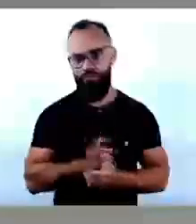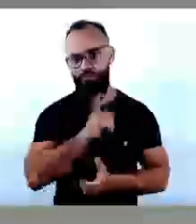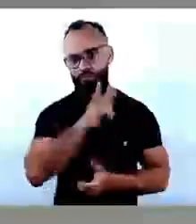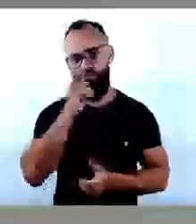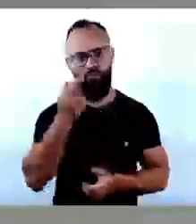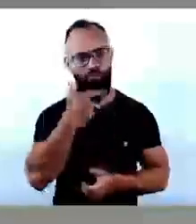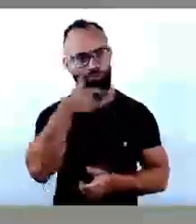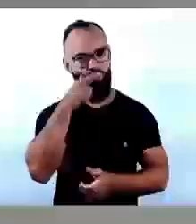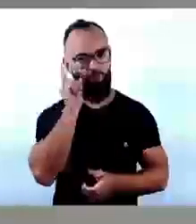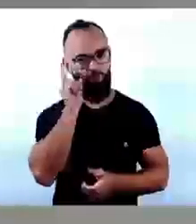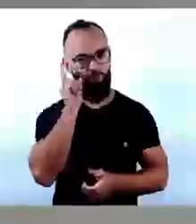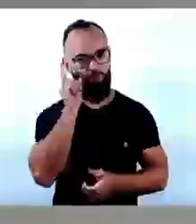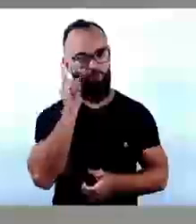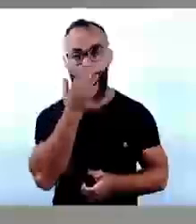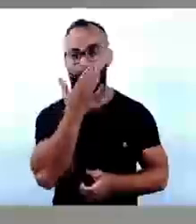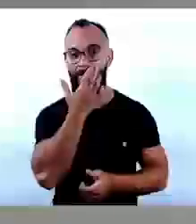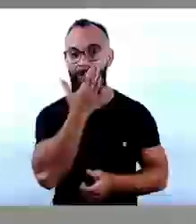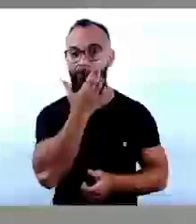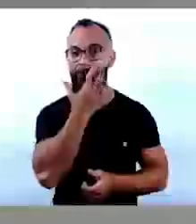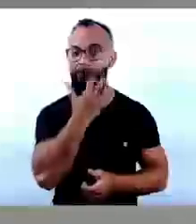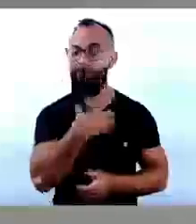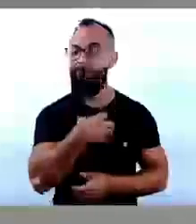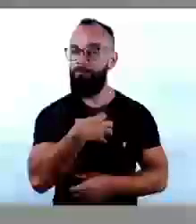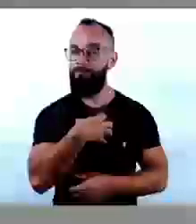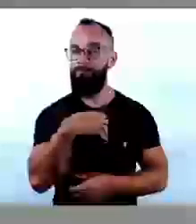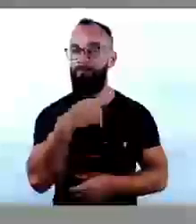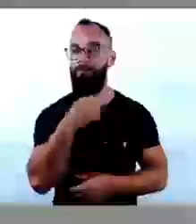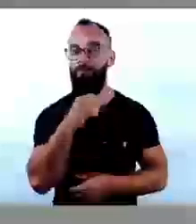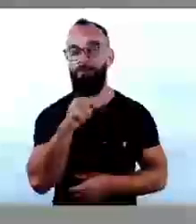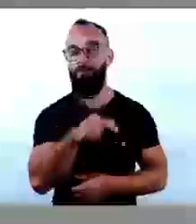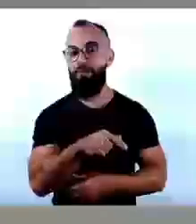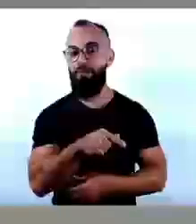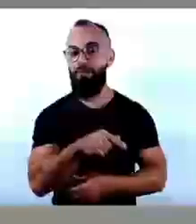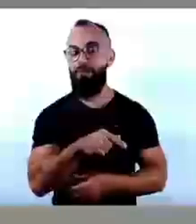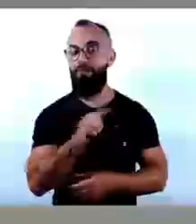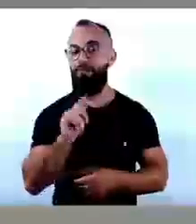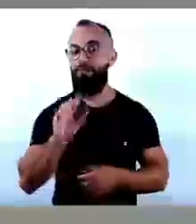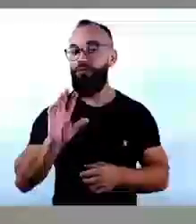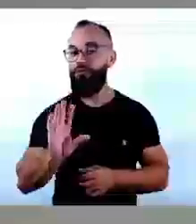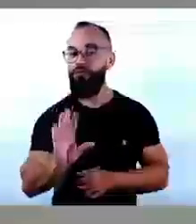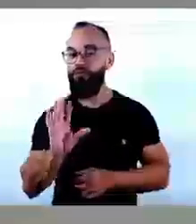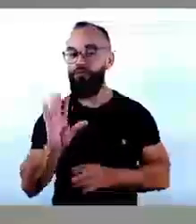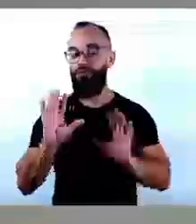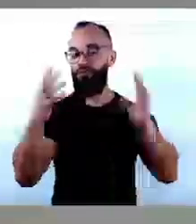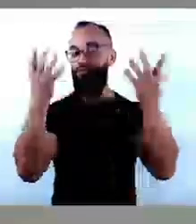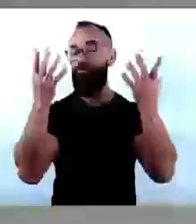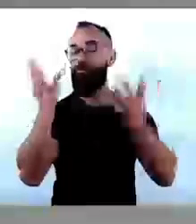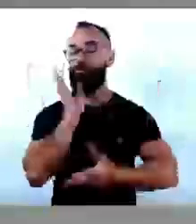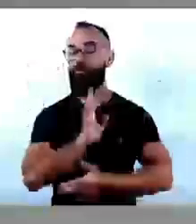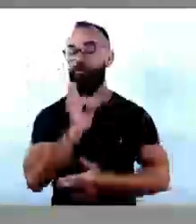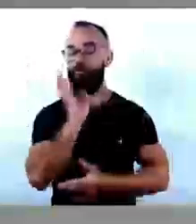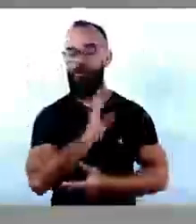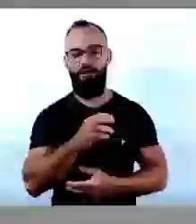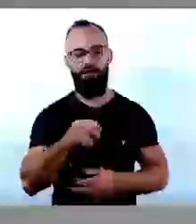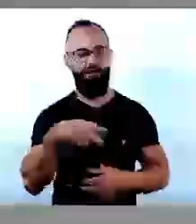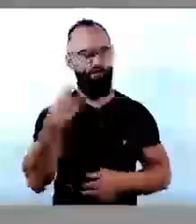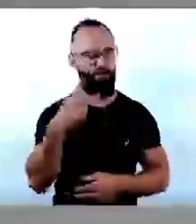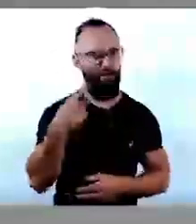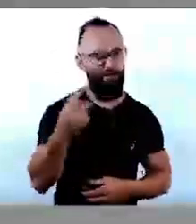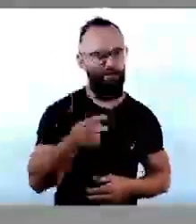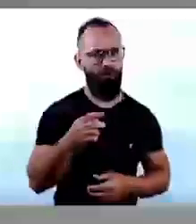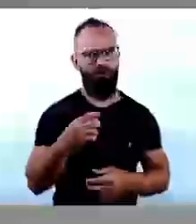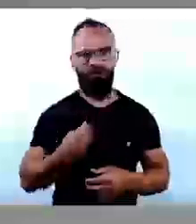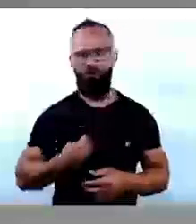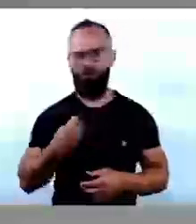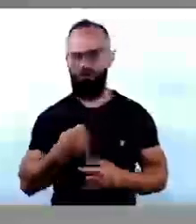as estatística aqui no município de Biguaçu na pessoa do 9 foi uma festa muito bacana né os vereadores participaram os vereadores de João Luiz